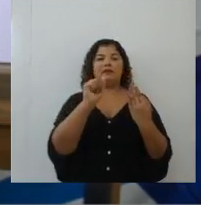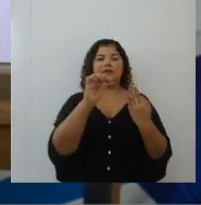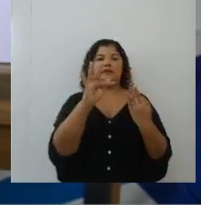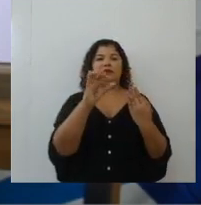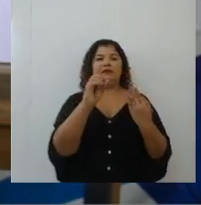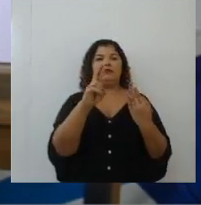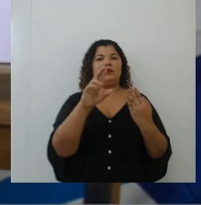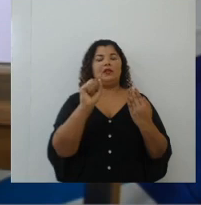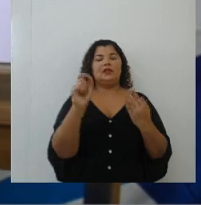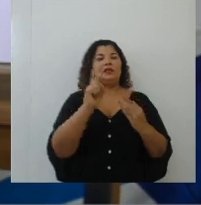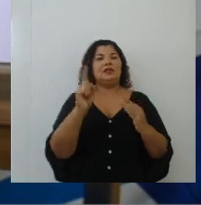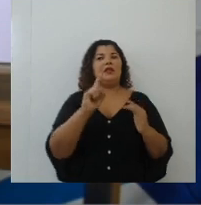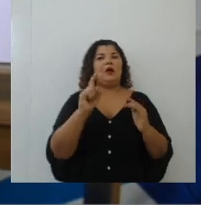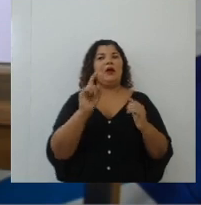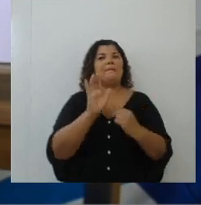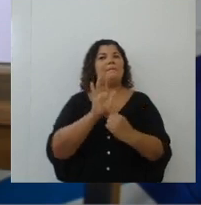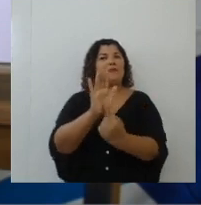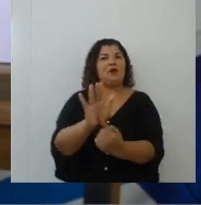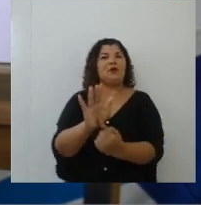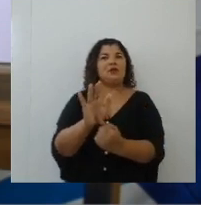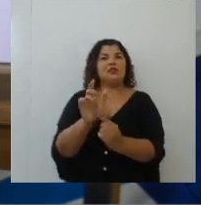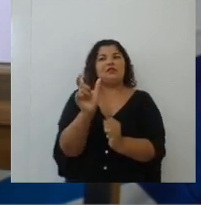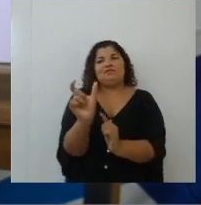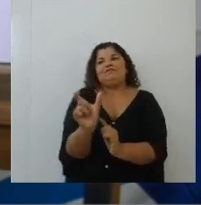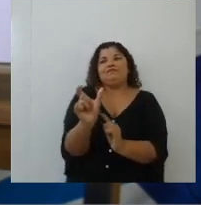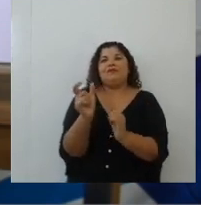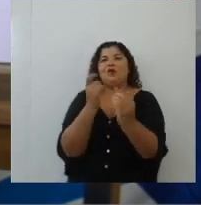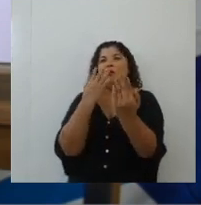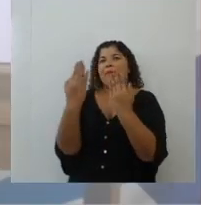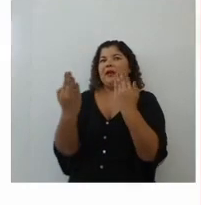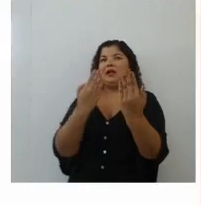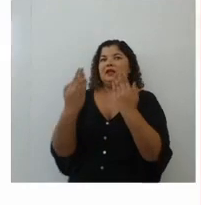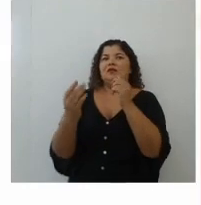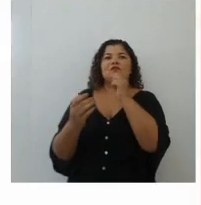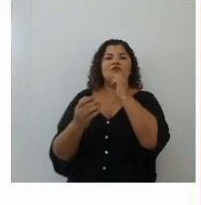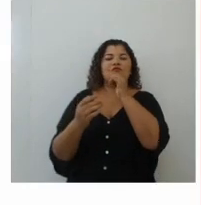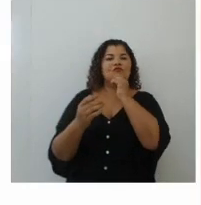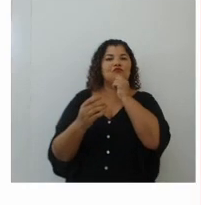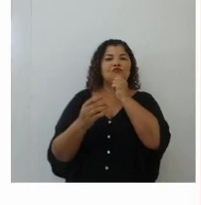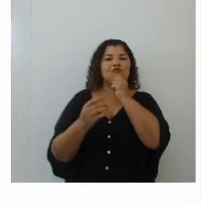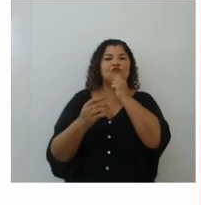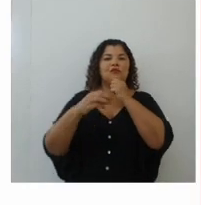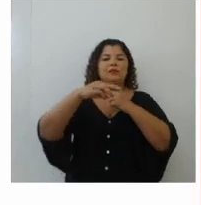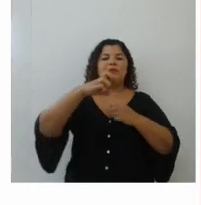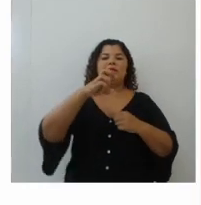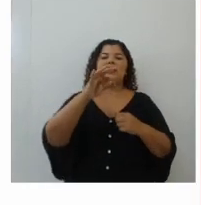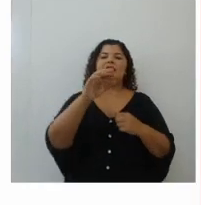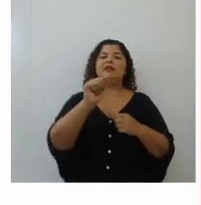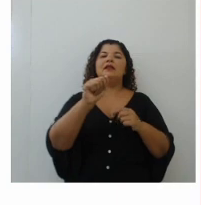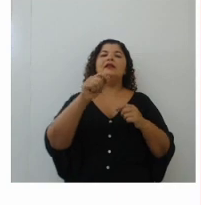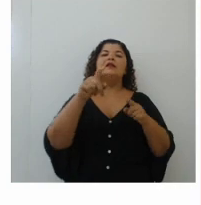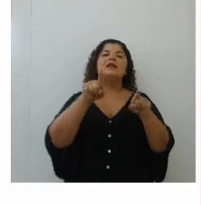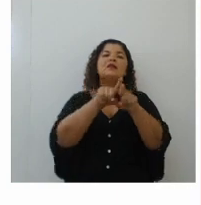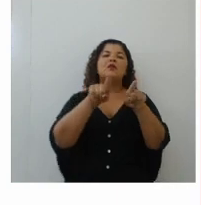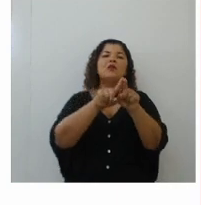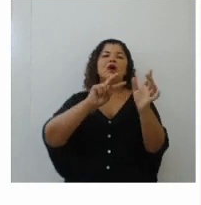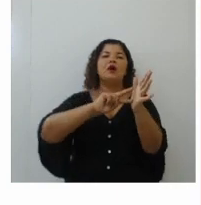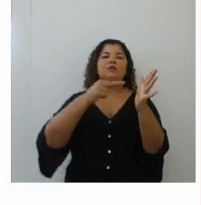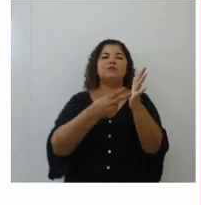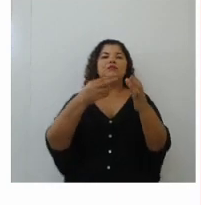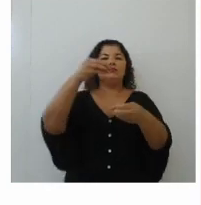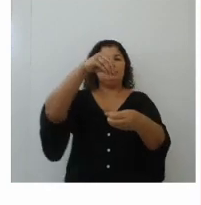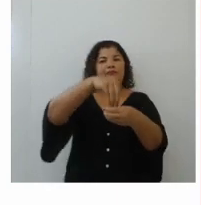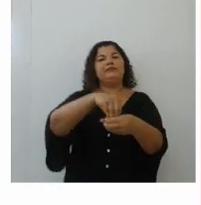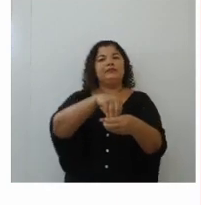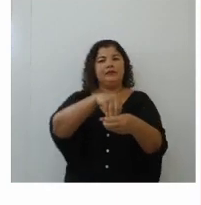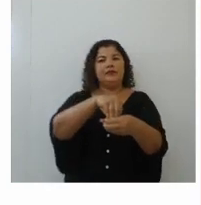elemento comparativo. Se liga nisso. O prefixo meta significa dentro. Se liga nisso.